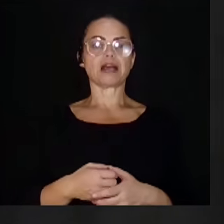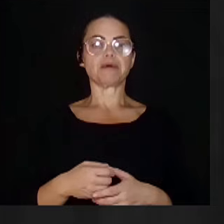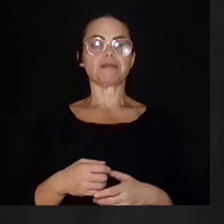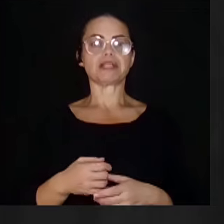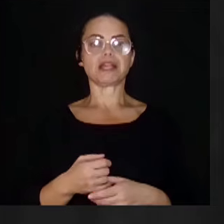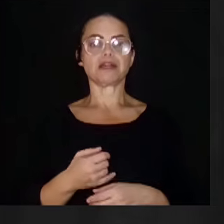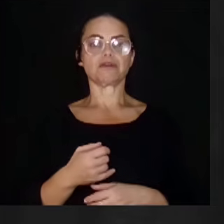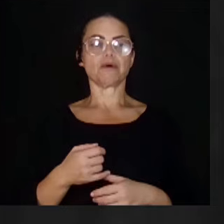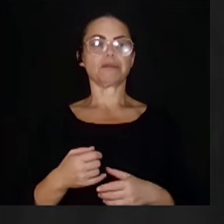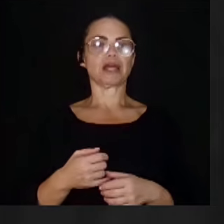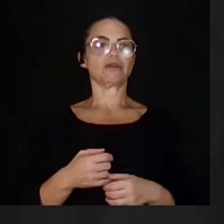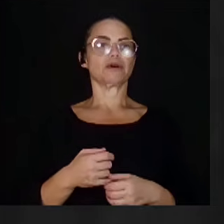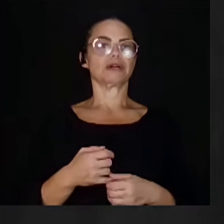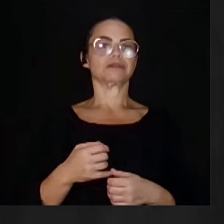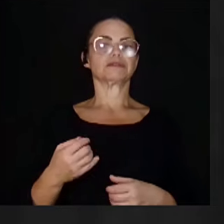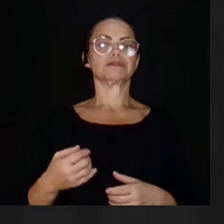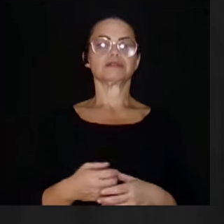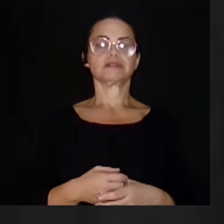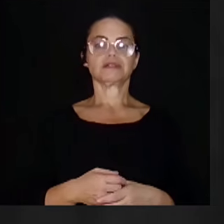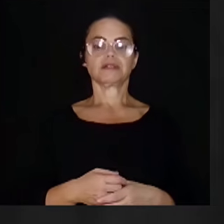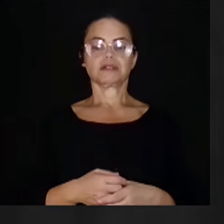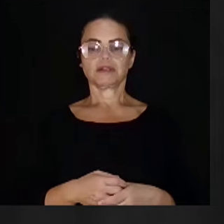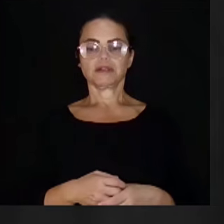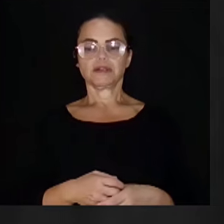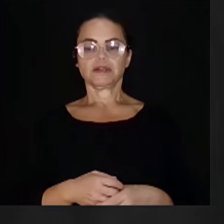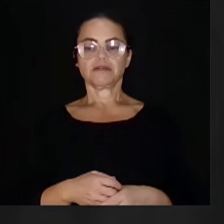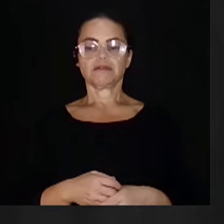já fazia, só que hoje,